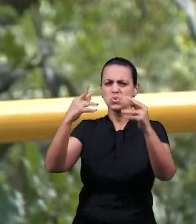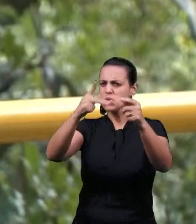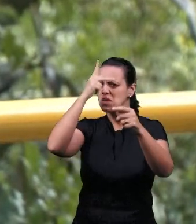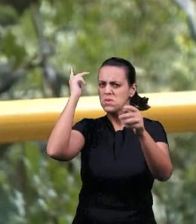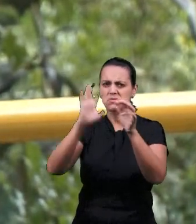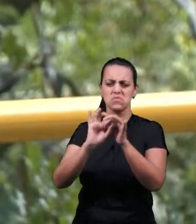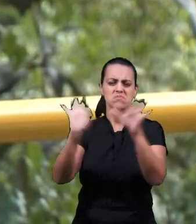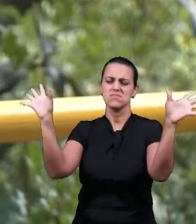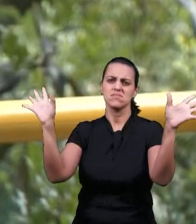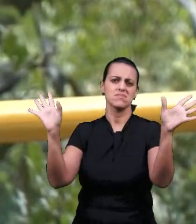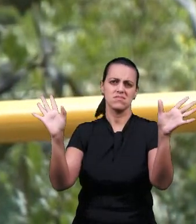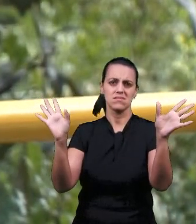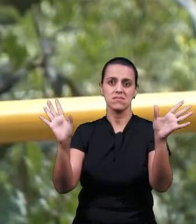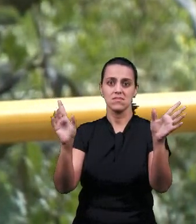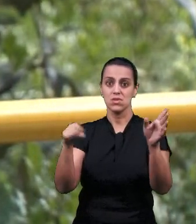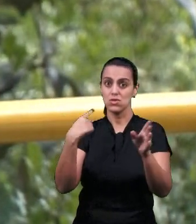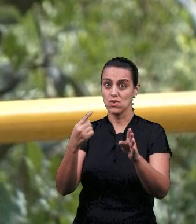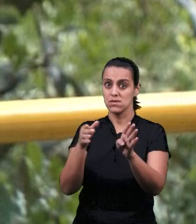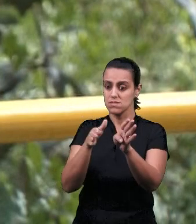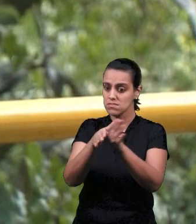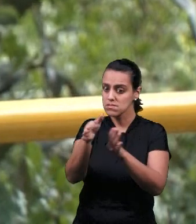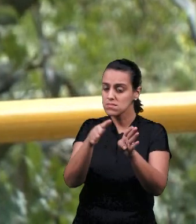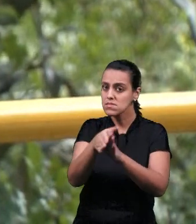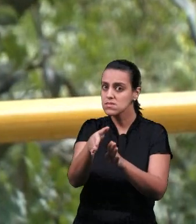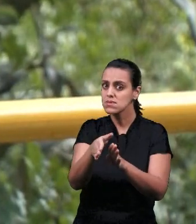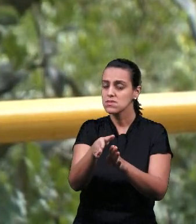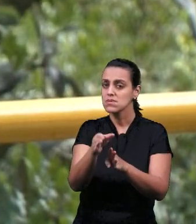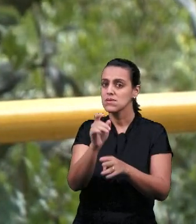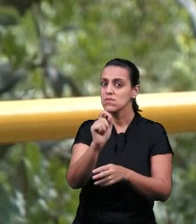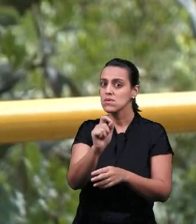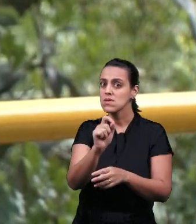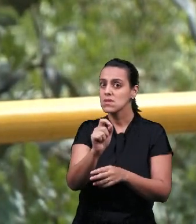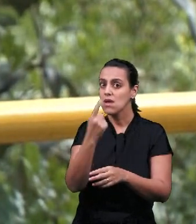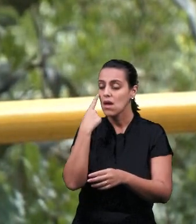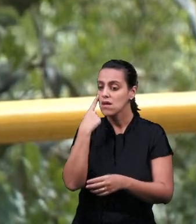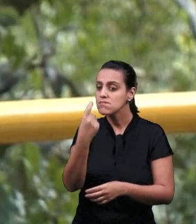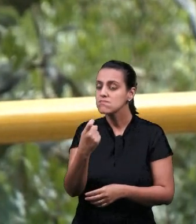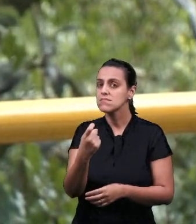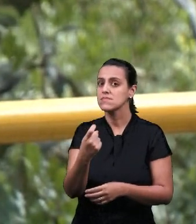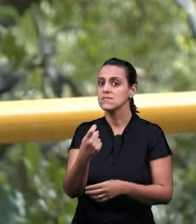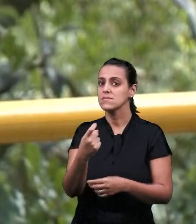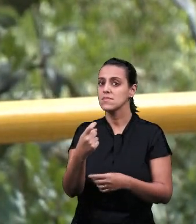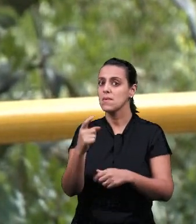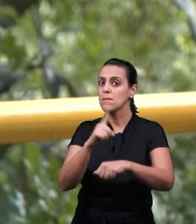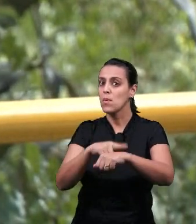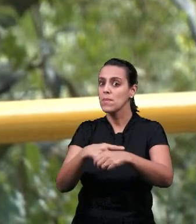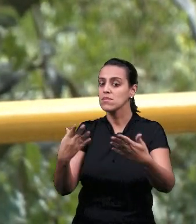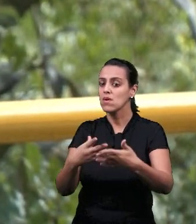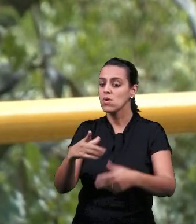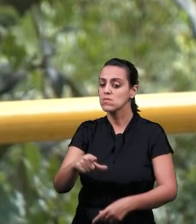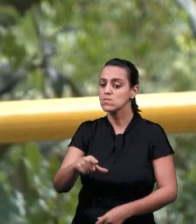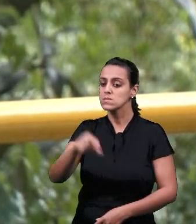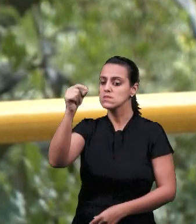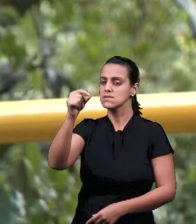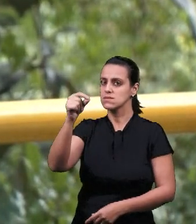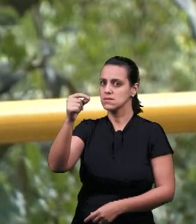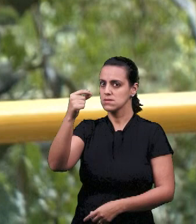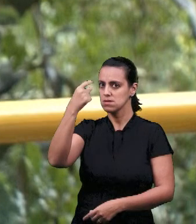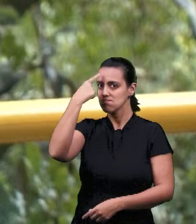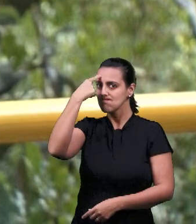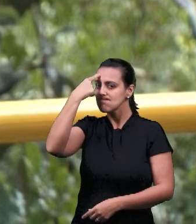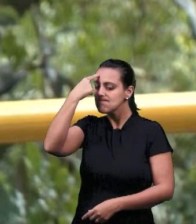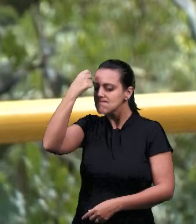seja, advertir de que nós estamos num ponto de decisão.